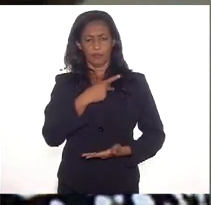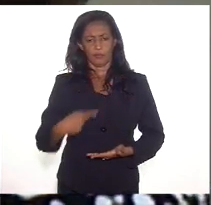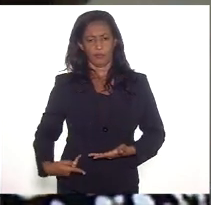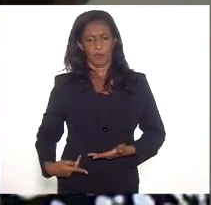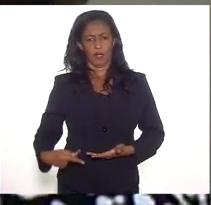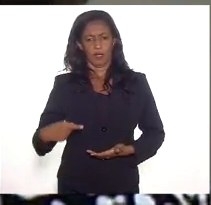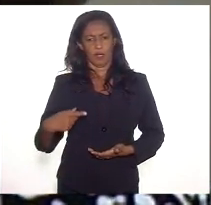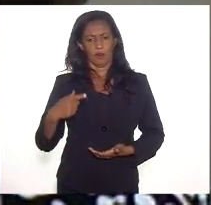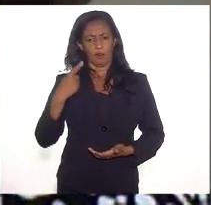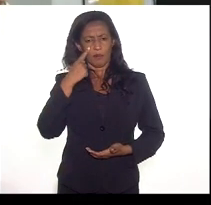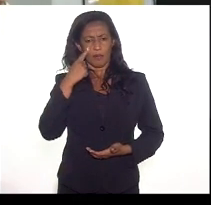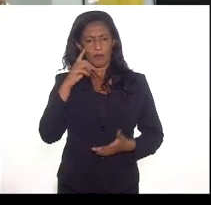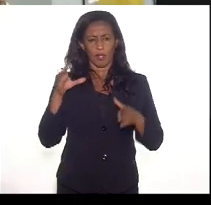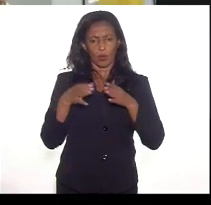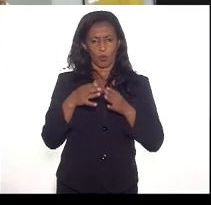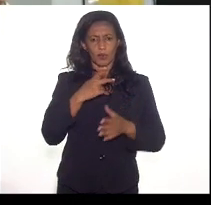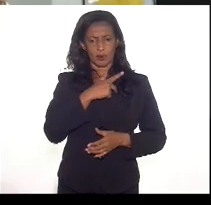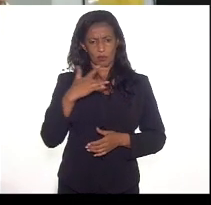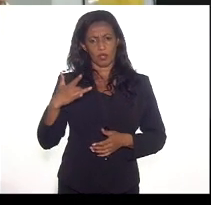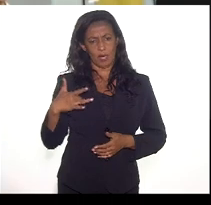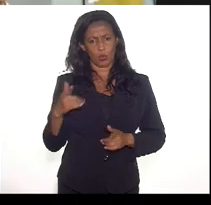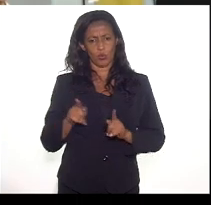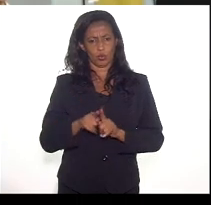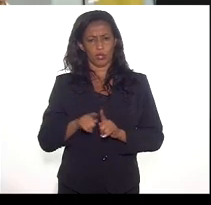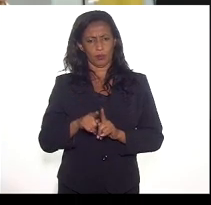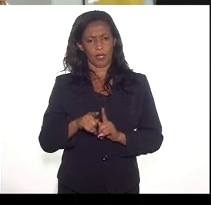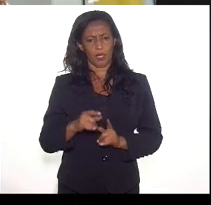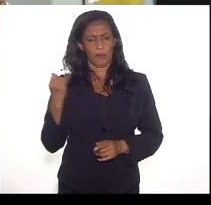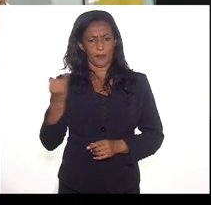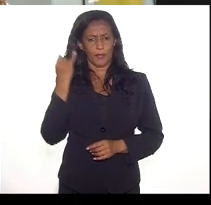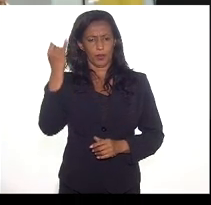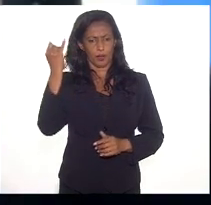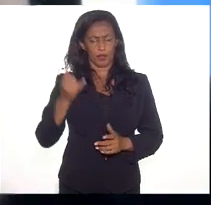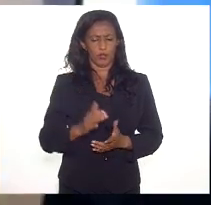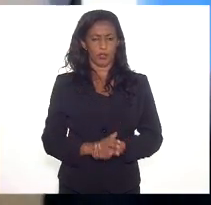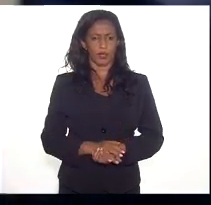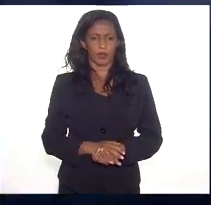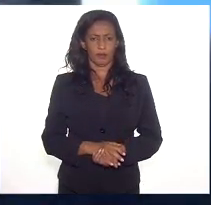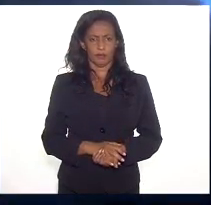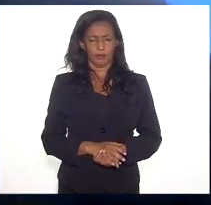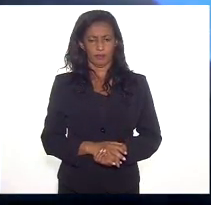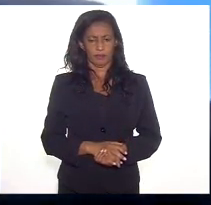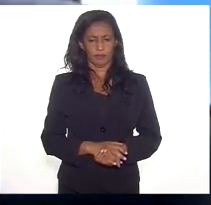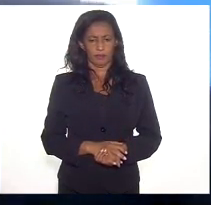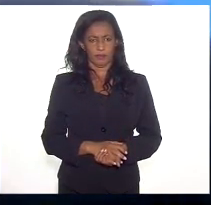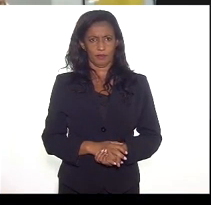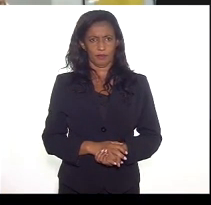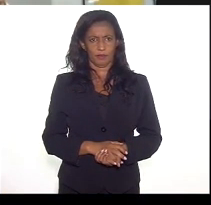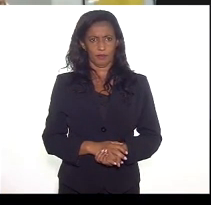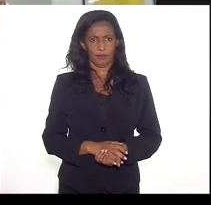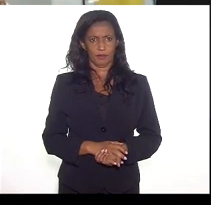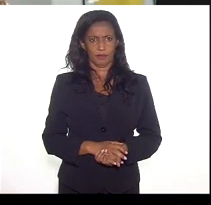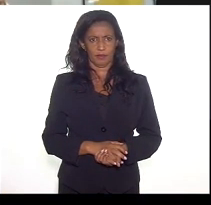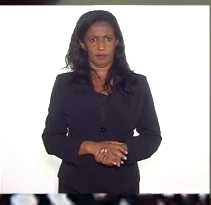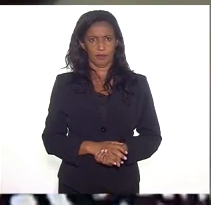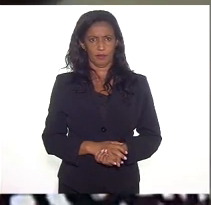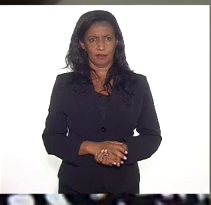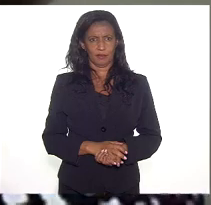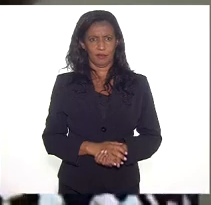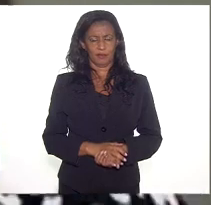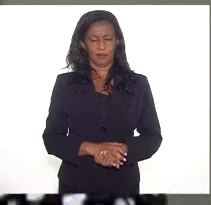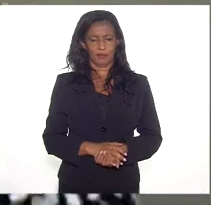avaliar a possibilidade da Comissão de Saúde. Perfeitamente, está concedido a Vossa Excelência para emitir parecer, deputada Marta Rocha. Obrigada,